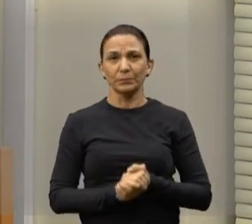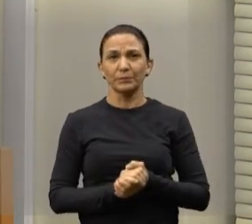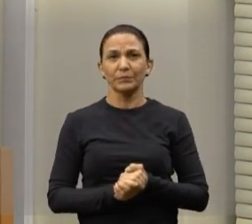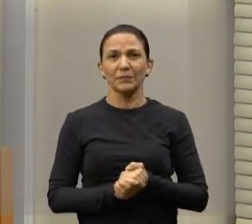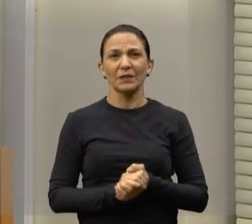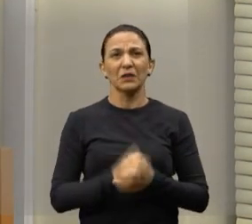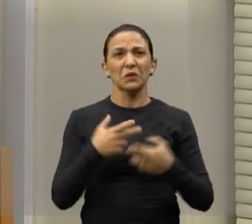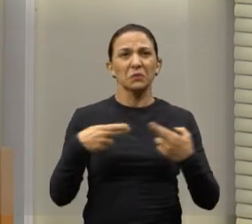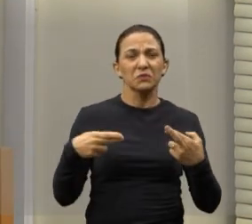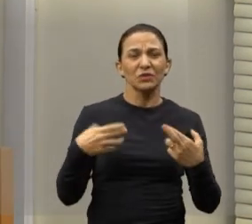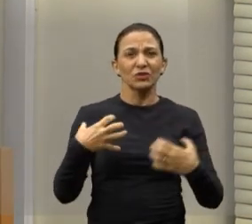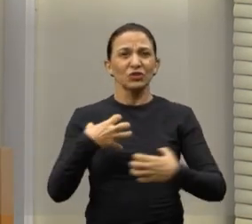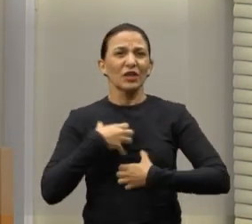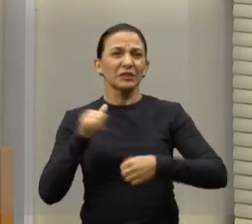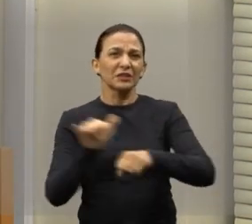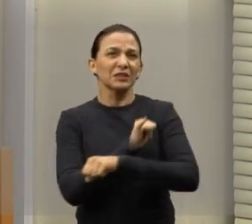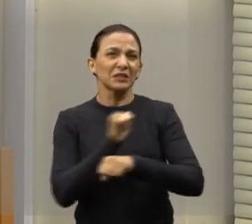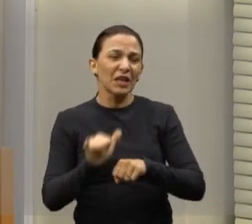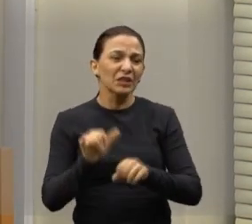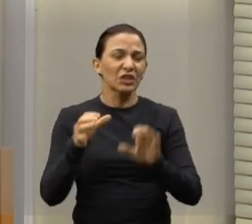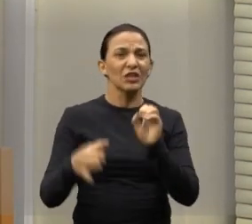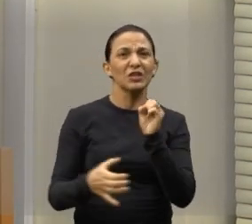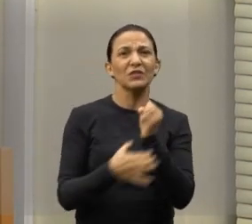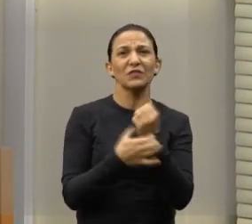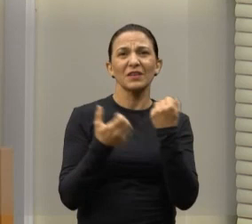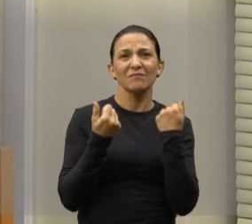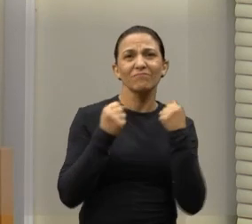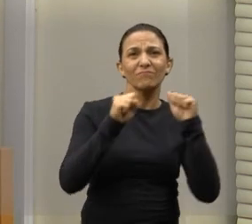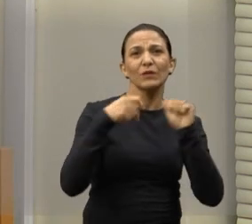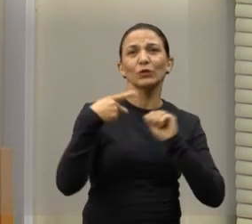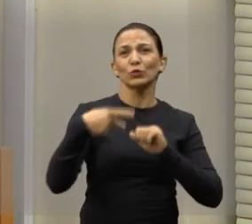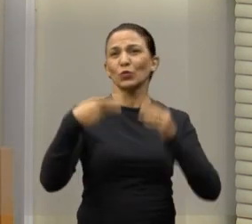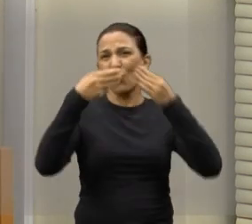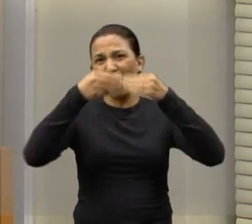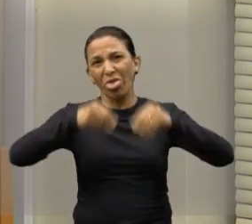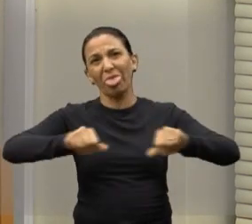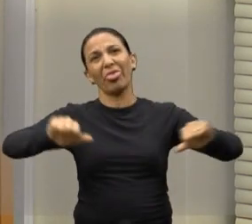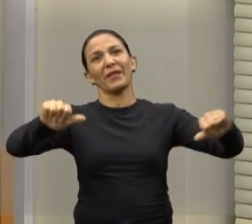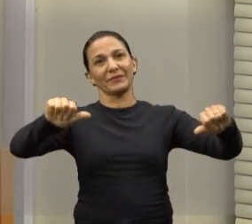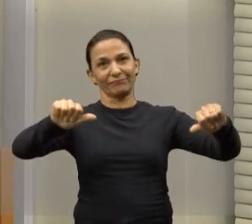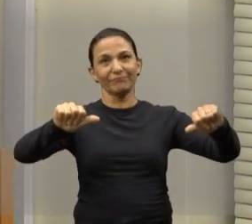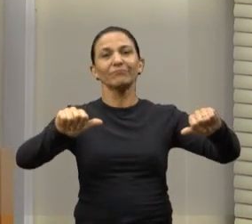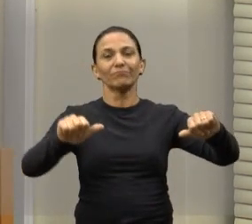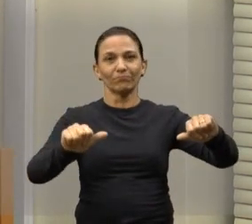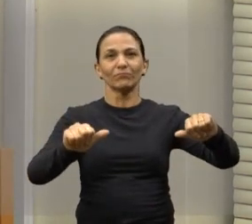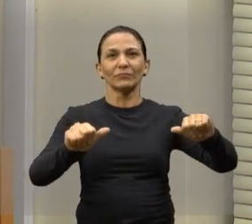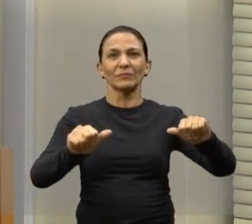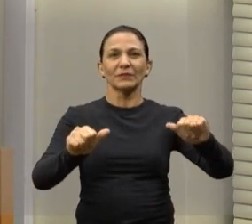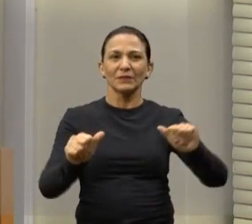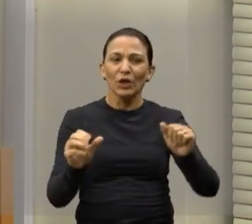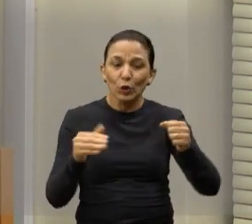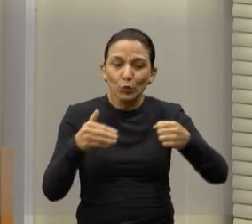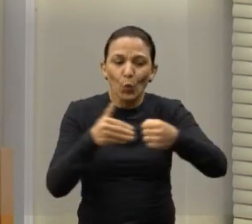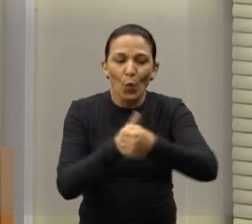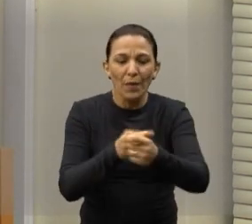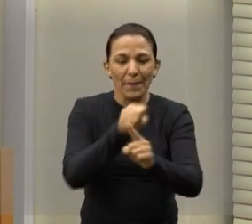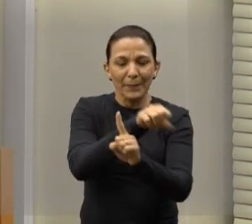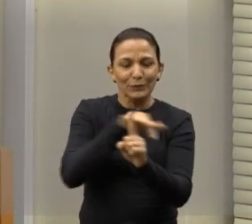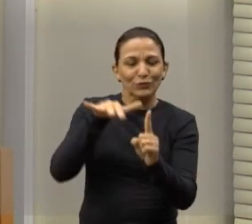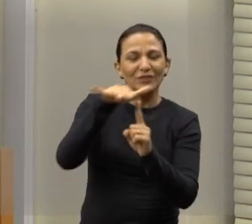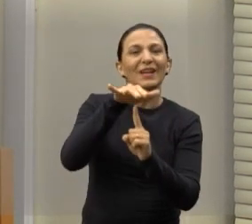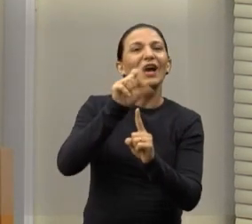conservador Esse regime que eles defendem fracassou então é como uma cortina de fumaça para as pessoas para a sociedade